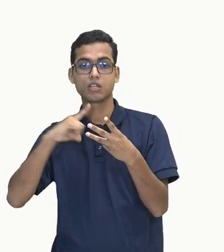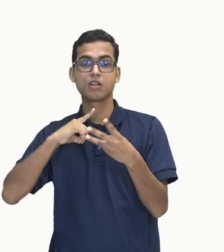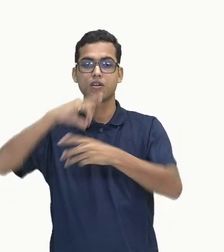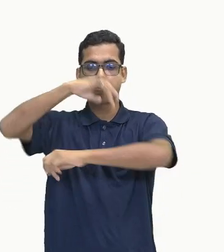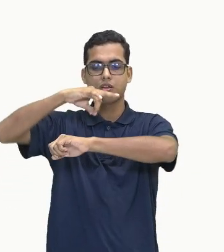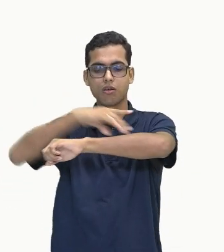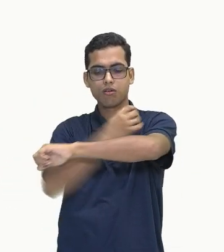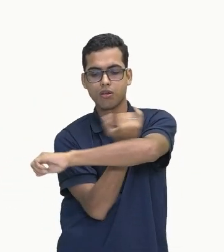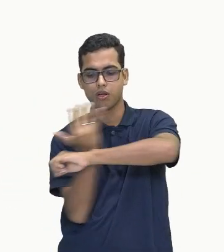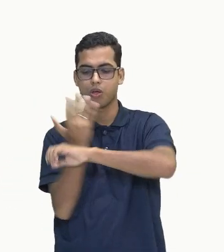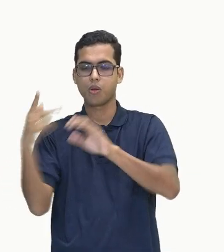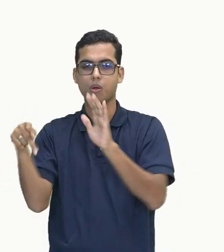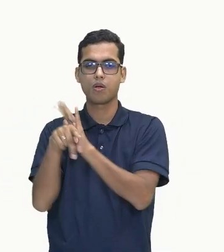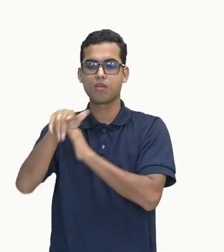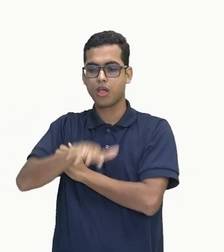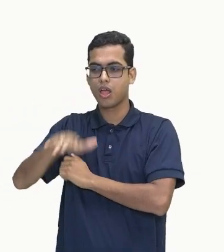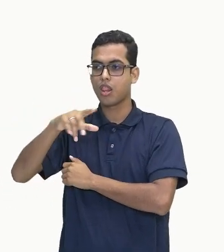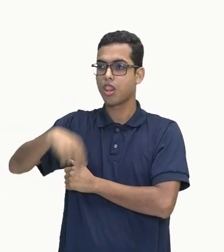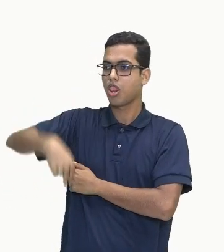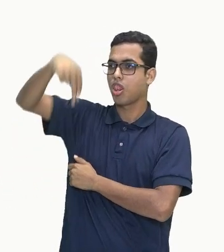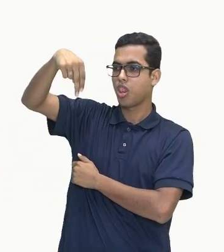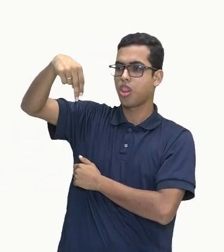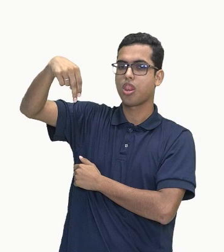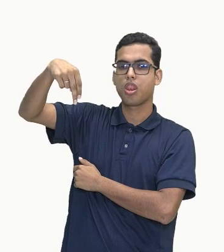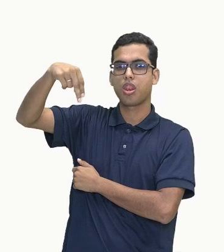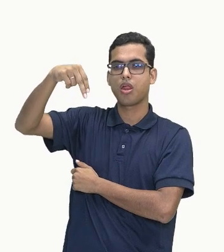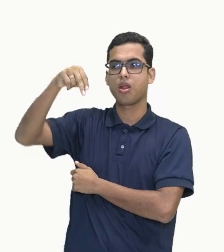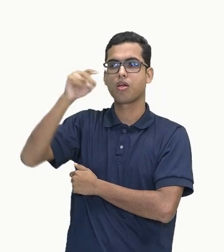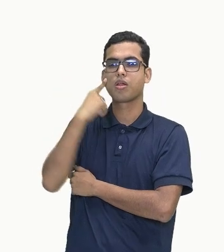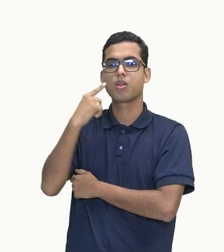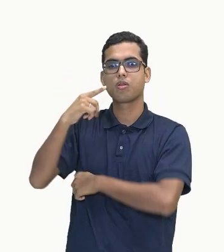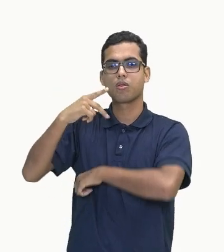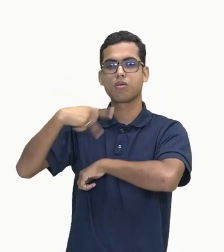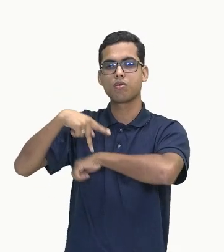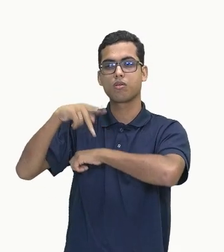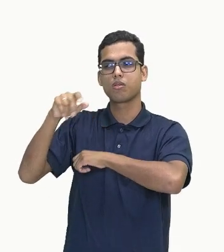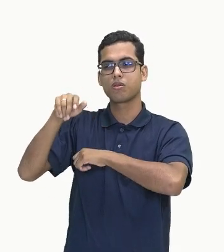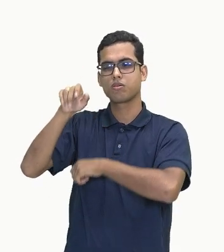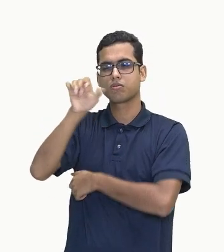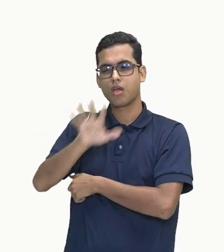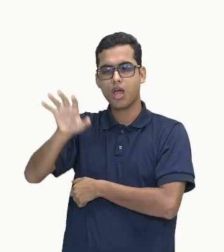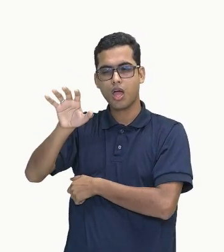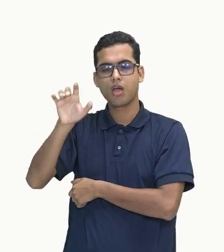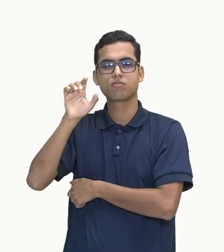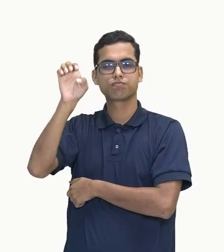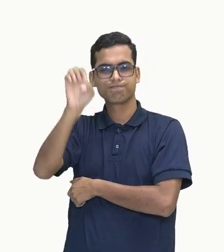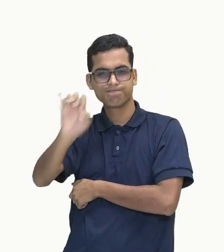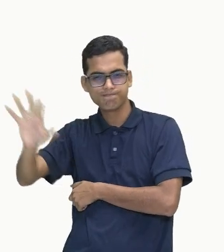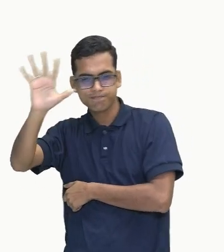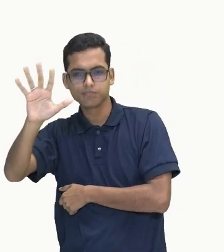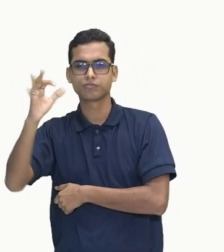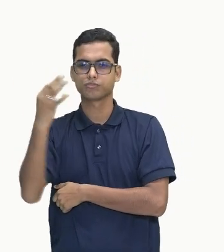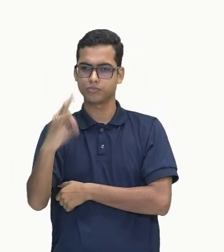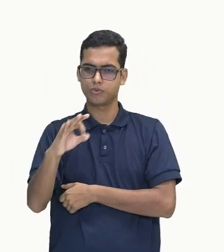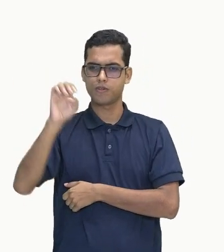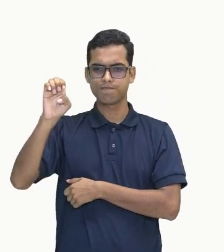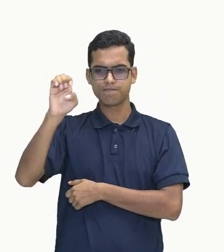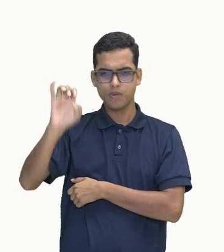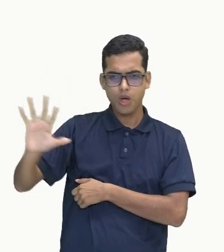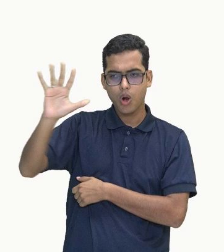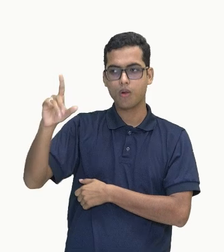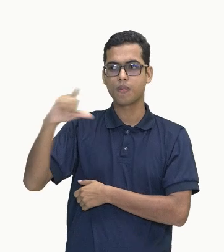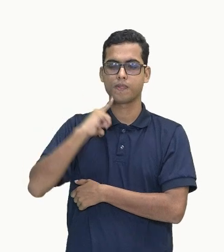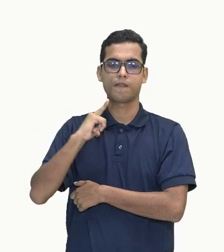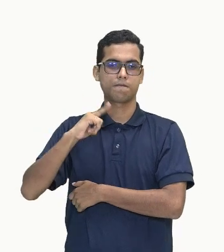E também a produção de sal nas costas do Atlântico e também aqui do Mediterrâneo, tá bom? São alguns desses